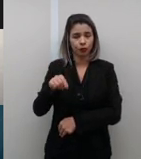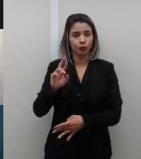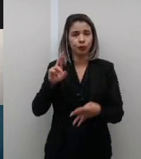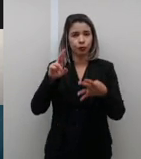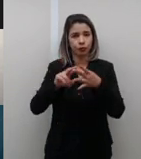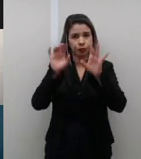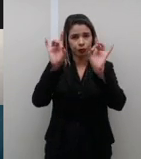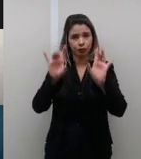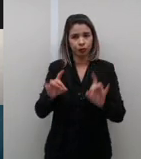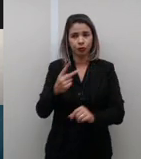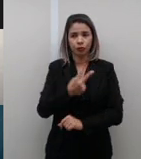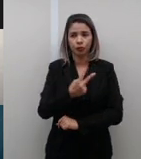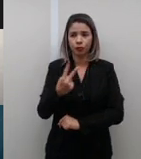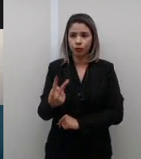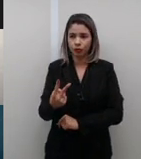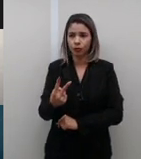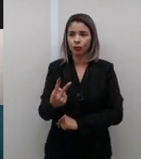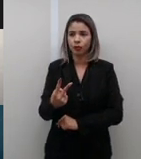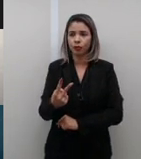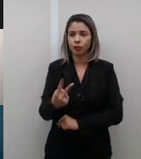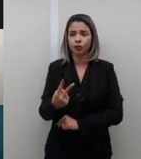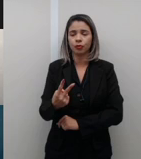2002-501.